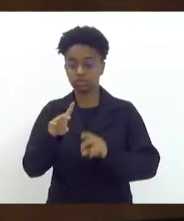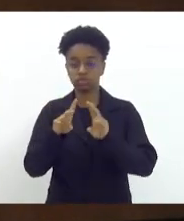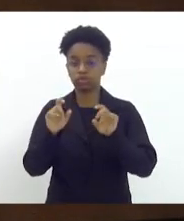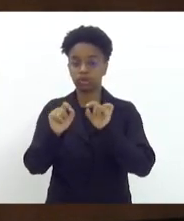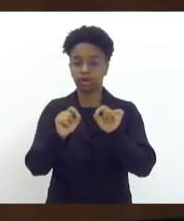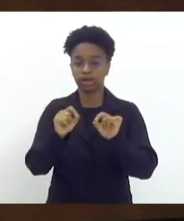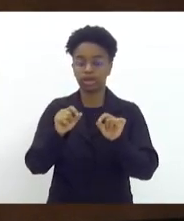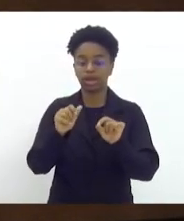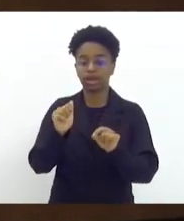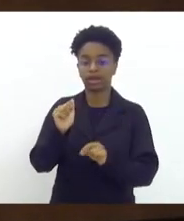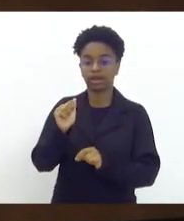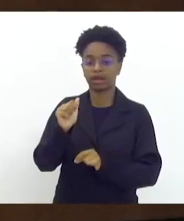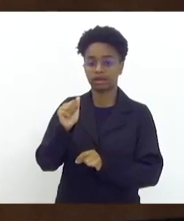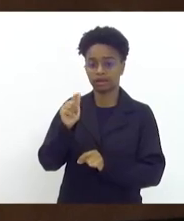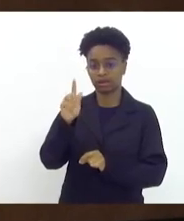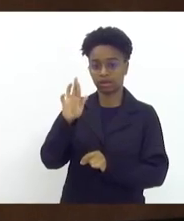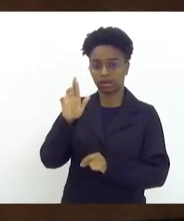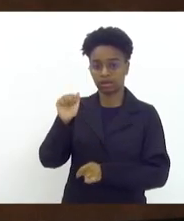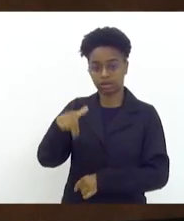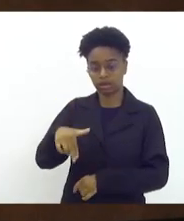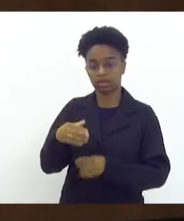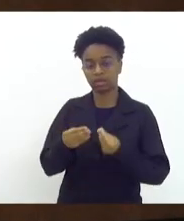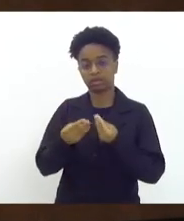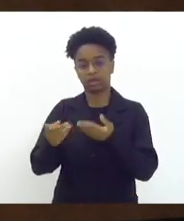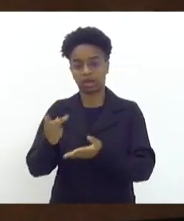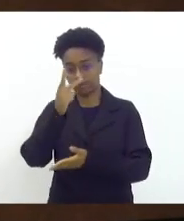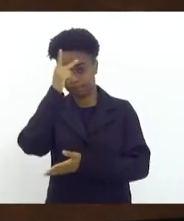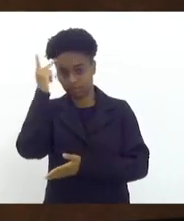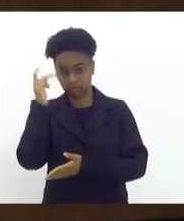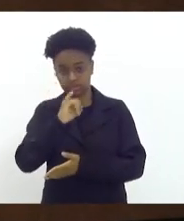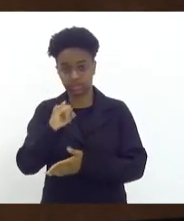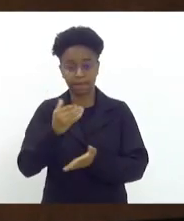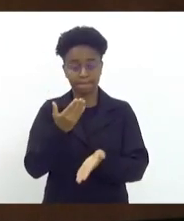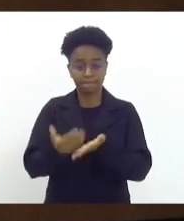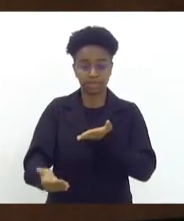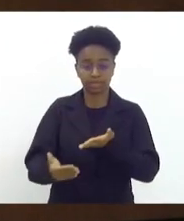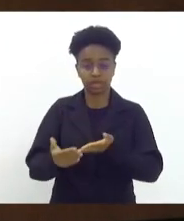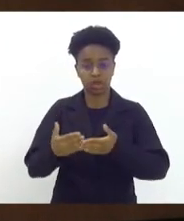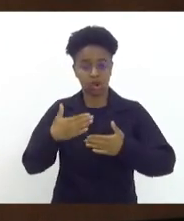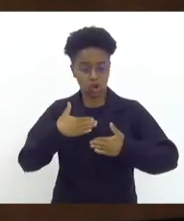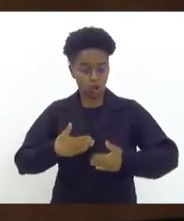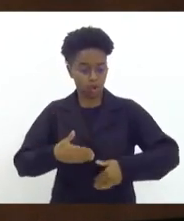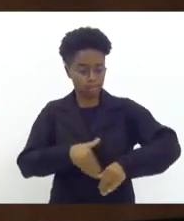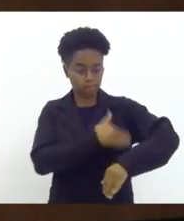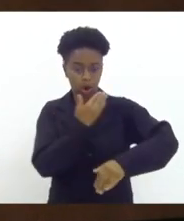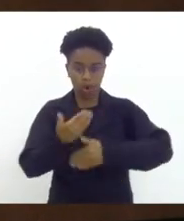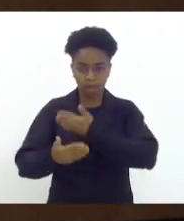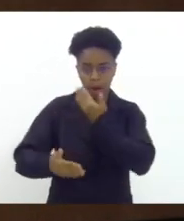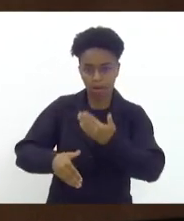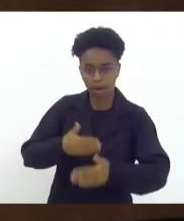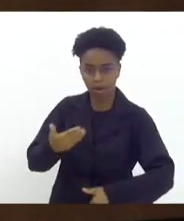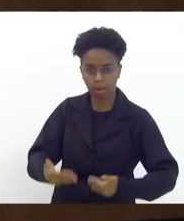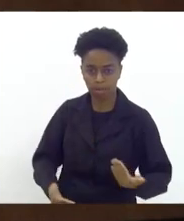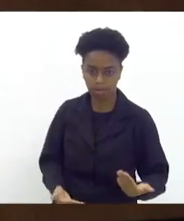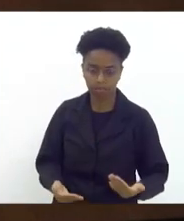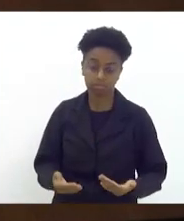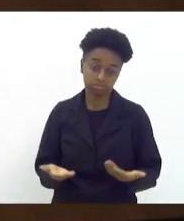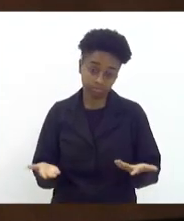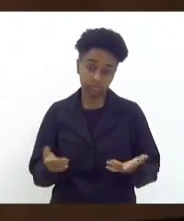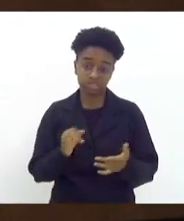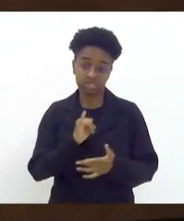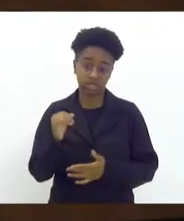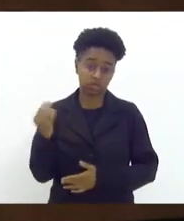sequelados que é justo aqueles perdeu perdeu um membro E tantas outras partes do corpo que